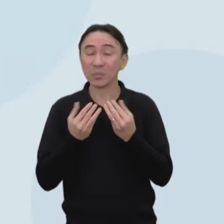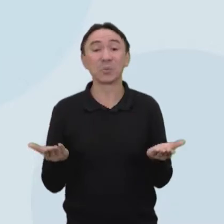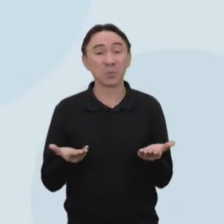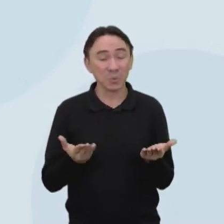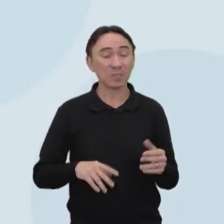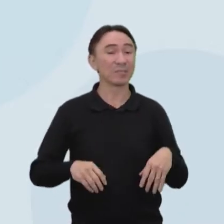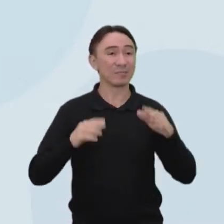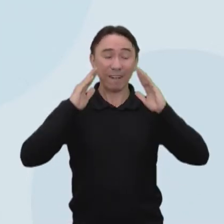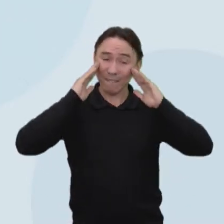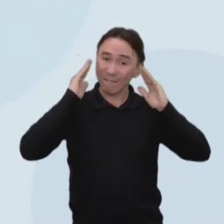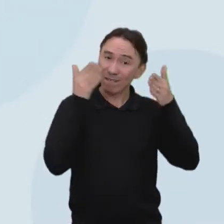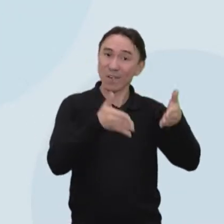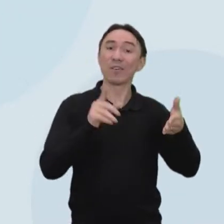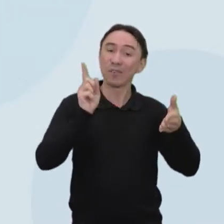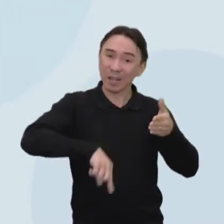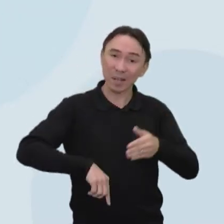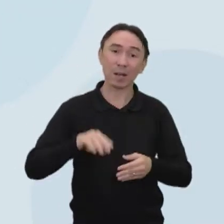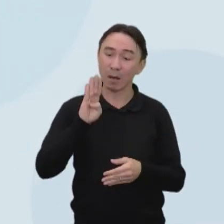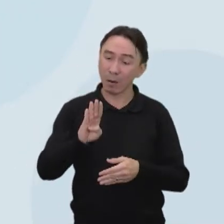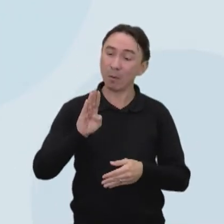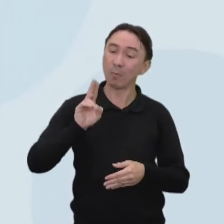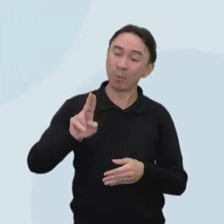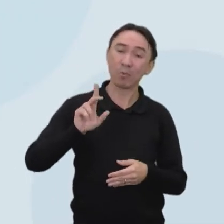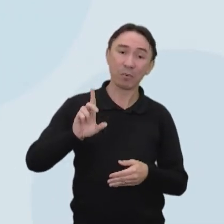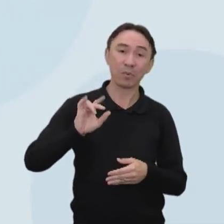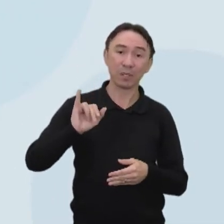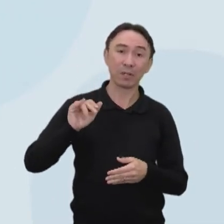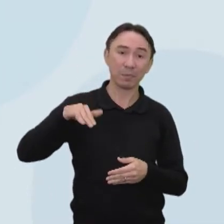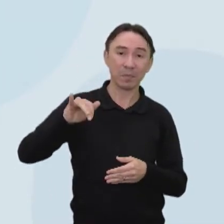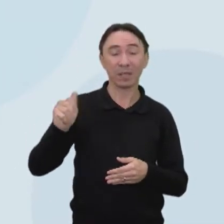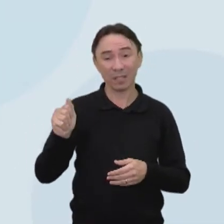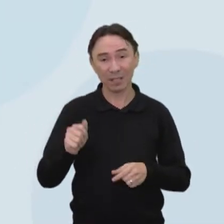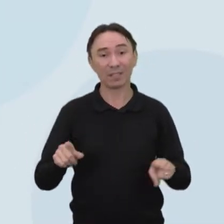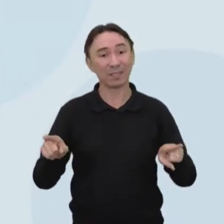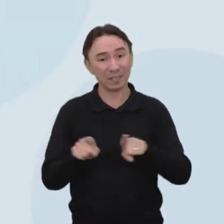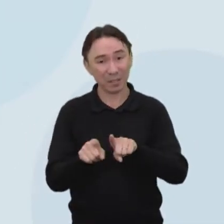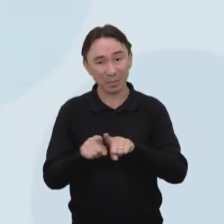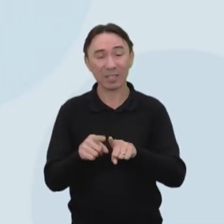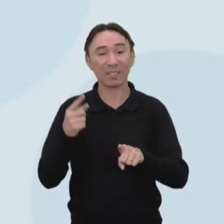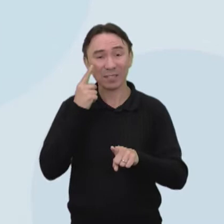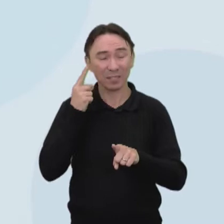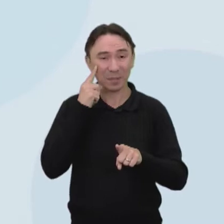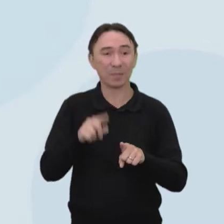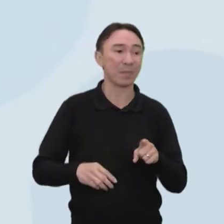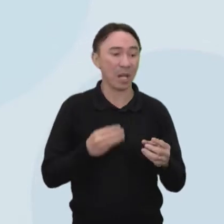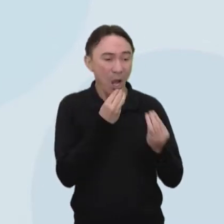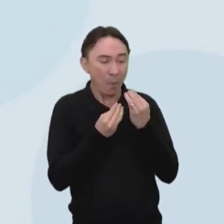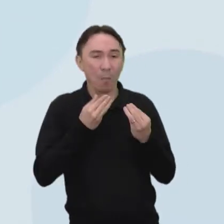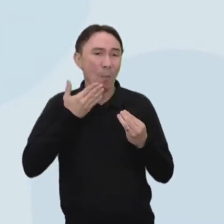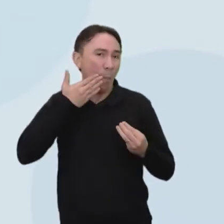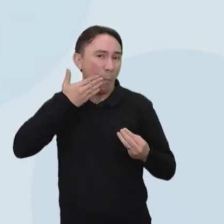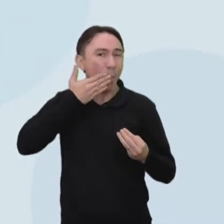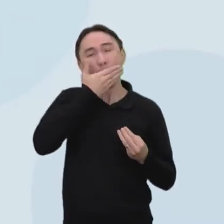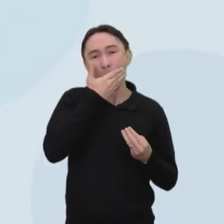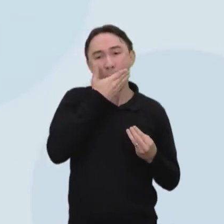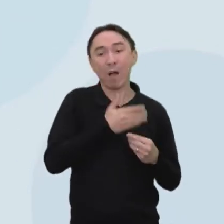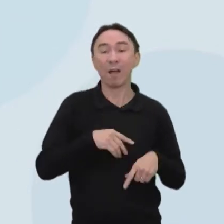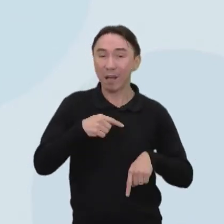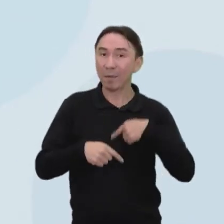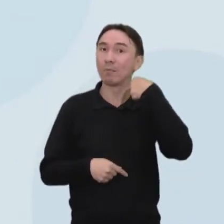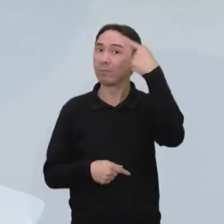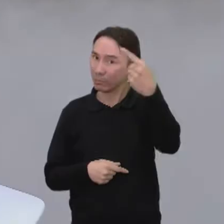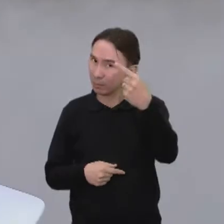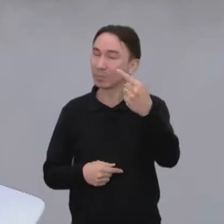dar ênfase na nossa aula de hoje, e da anorexia, que a gente vai falar na nossa próxima aula. Então, olha só,